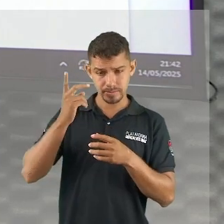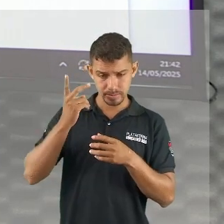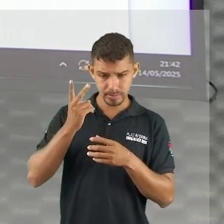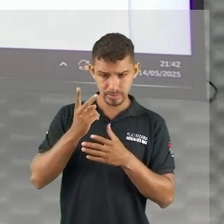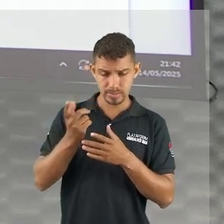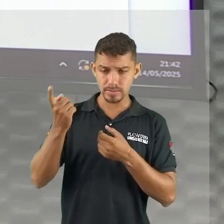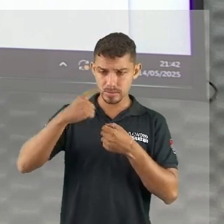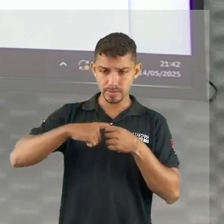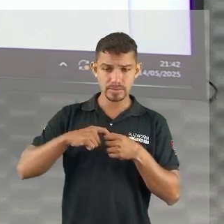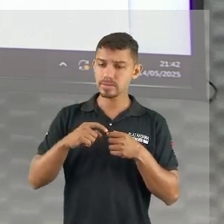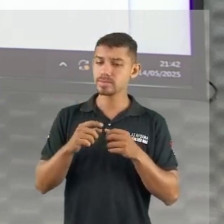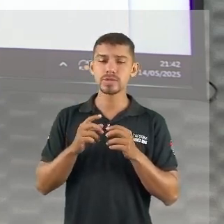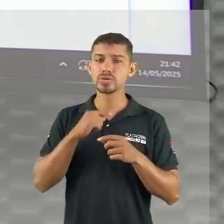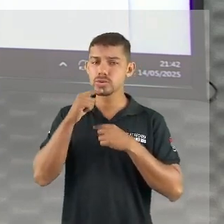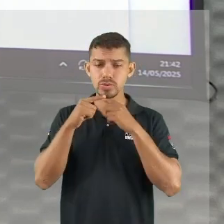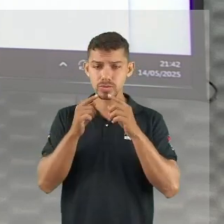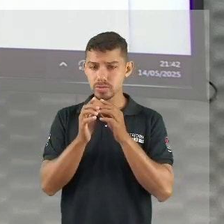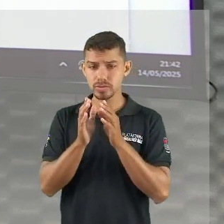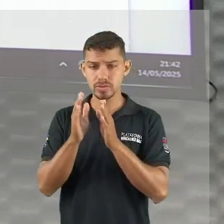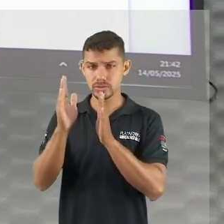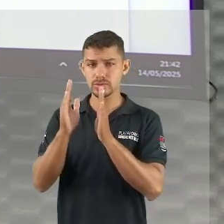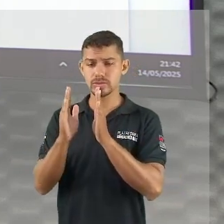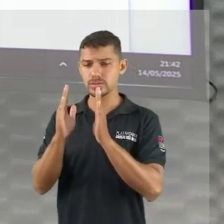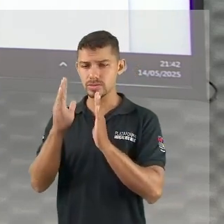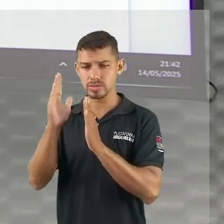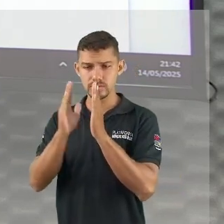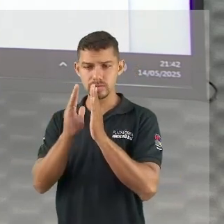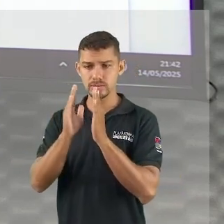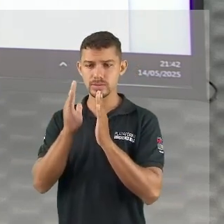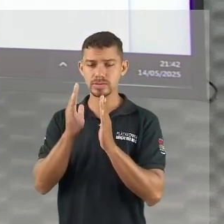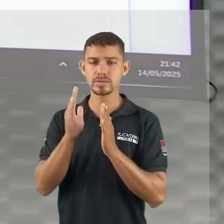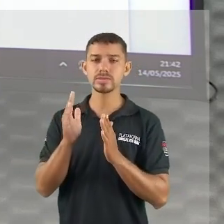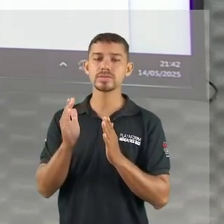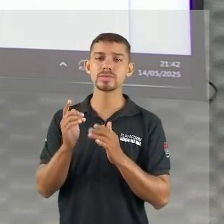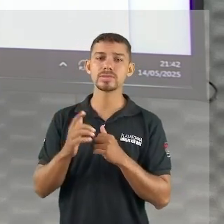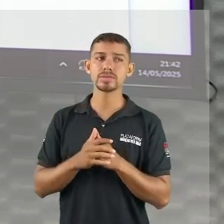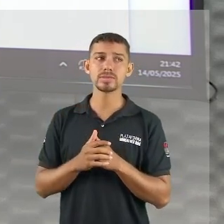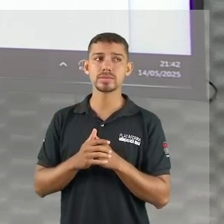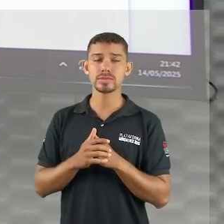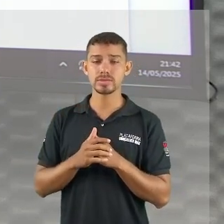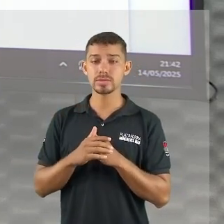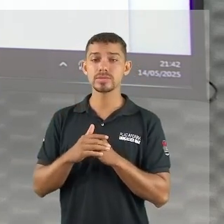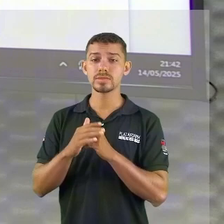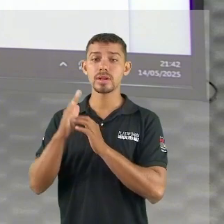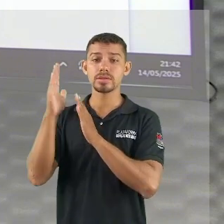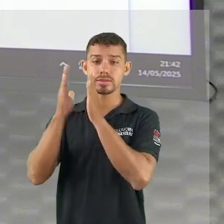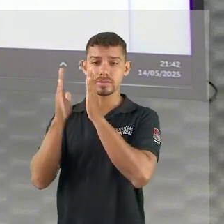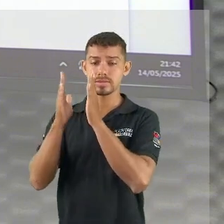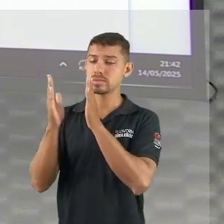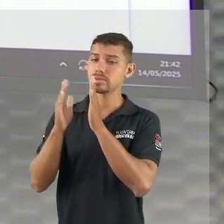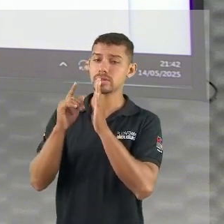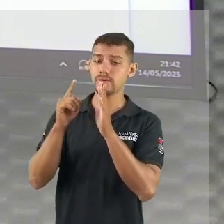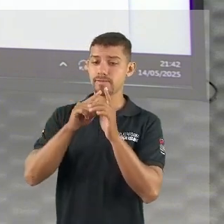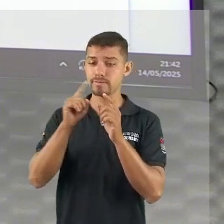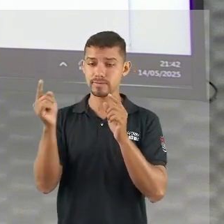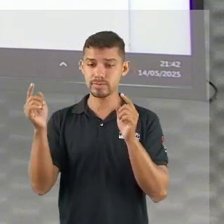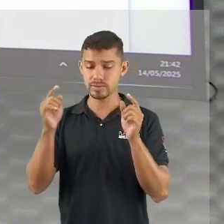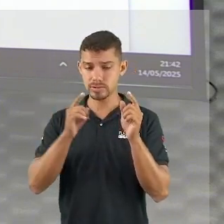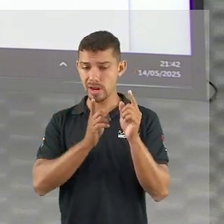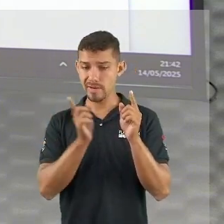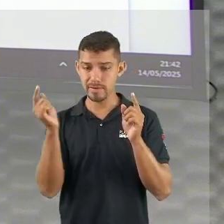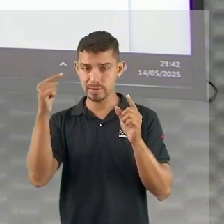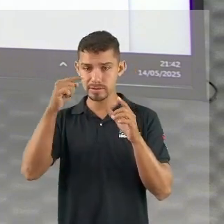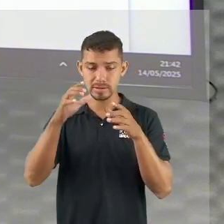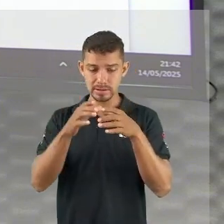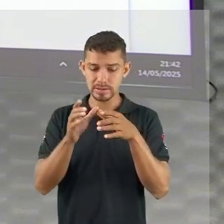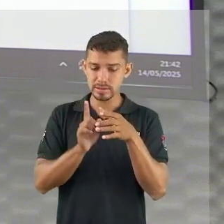líquido. Ela não consegue atravessar as paredes da garrafa porque elas são espelhadas, elas vão refletir essa